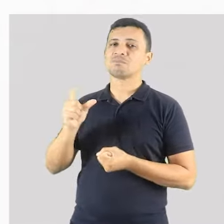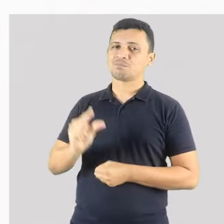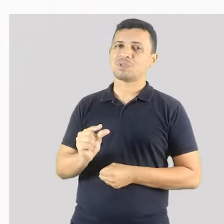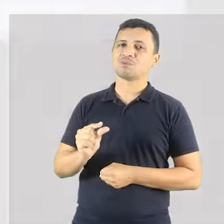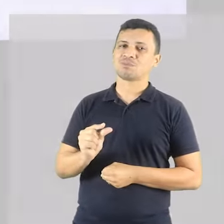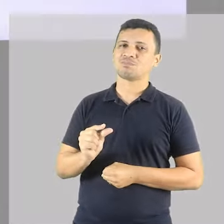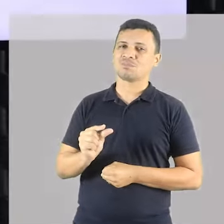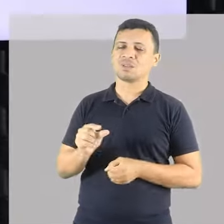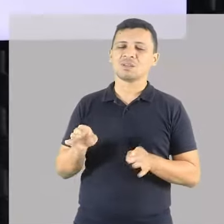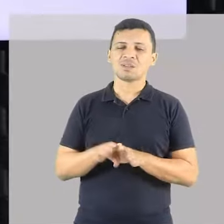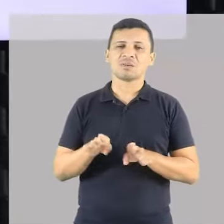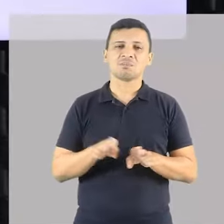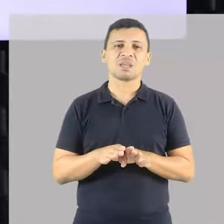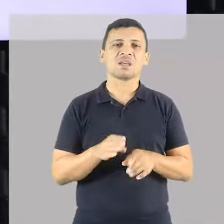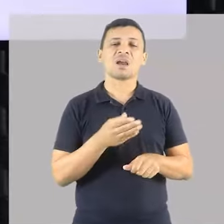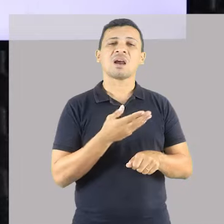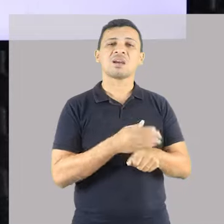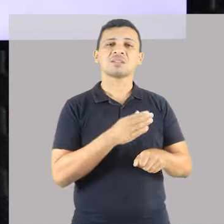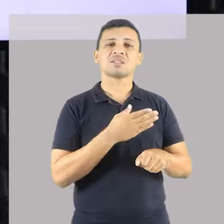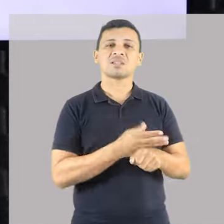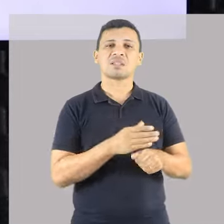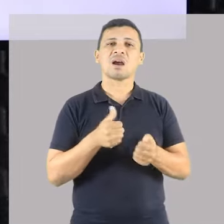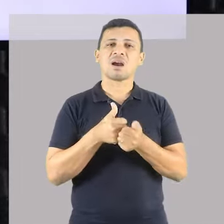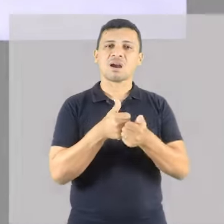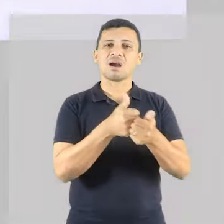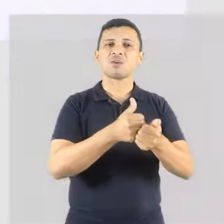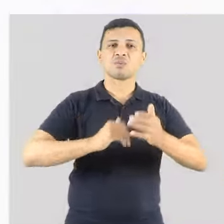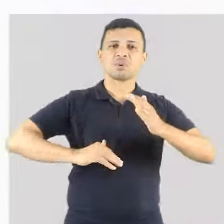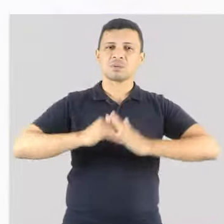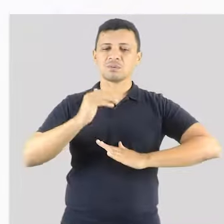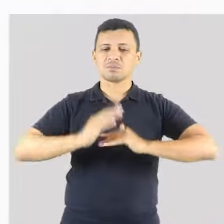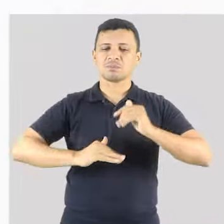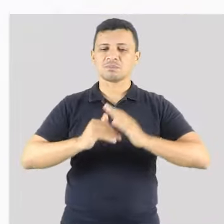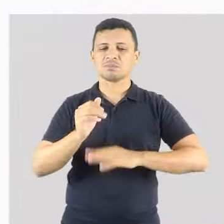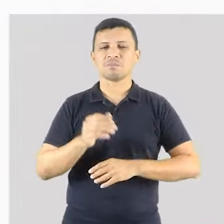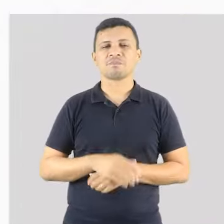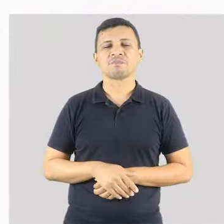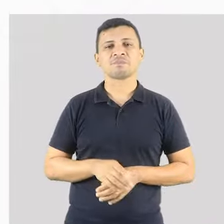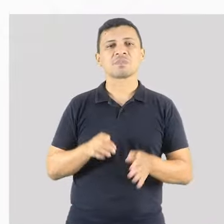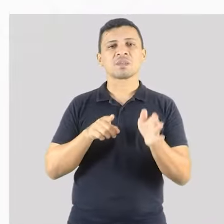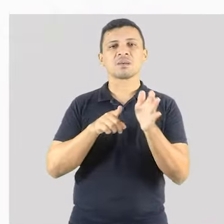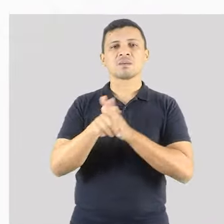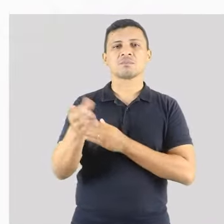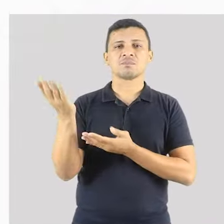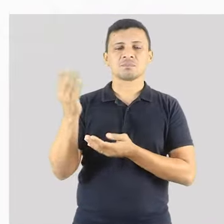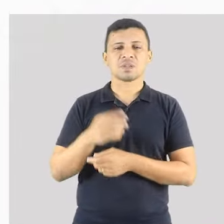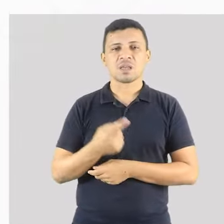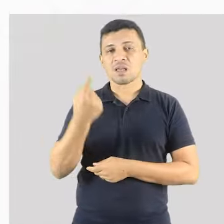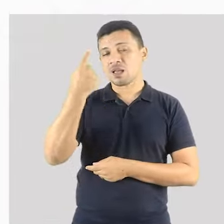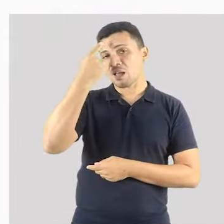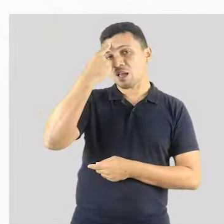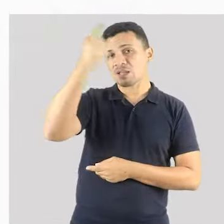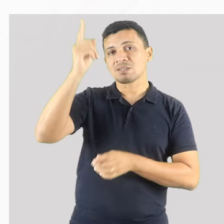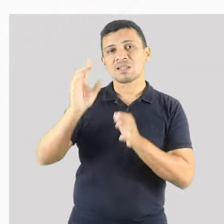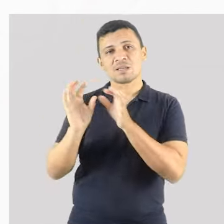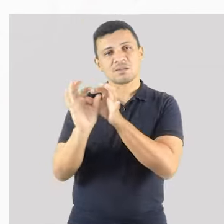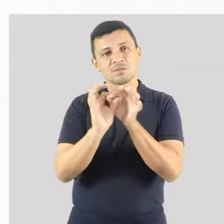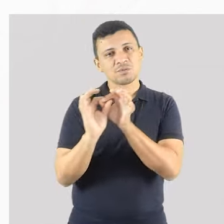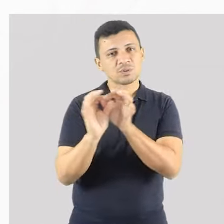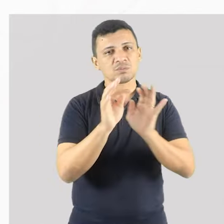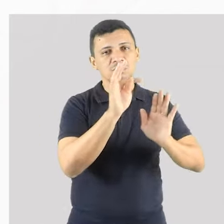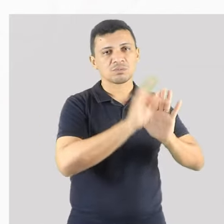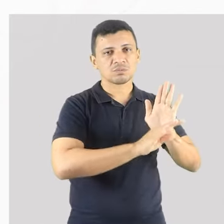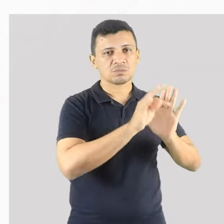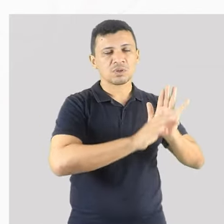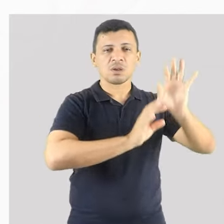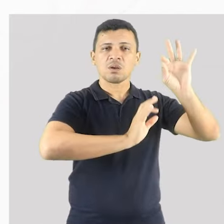nesses casos Com acompanhamento e o que que a questão nos pede ele diz assim assim ó as ideias vinculadas no texto